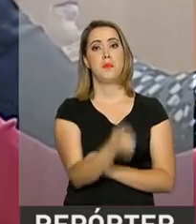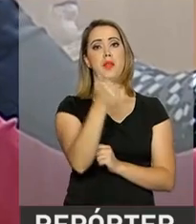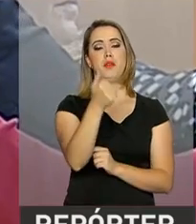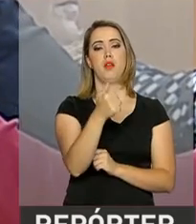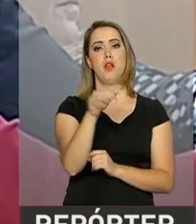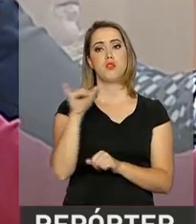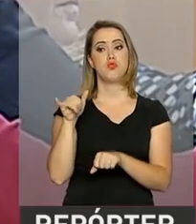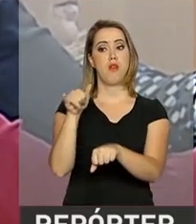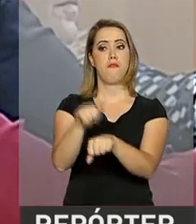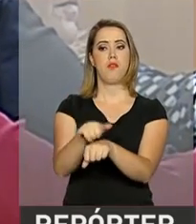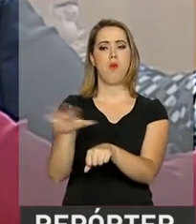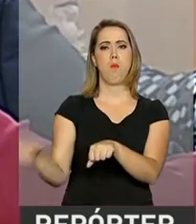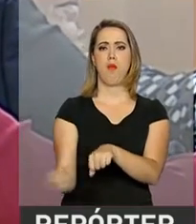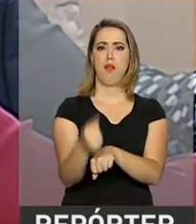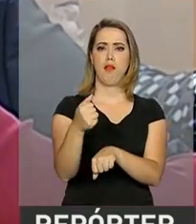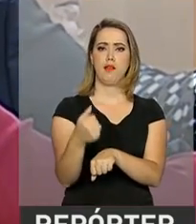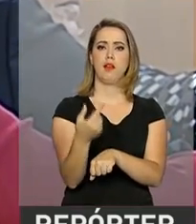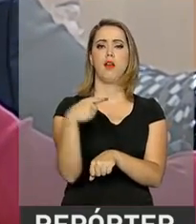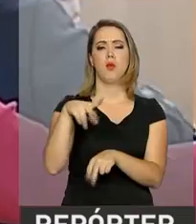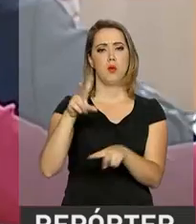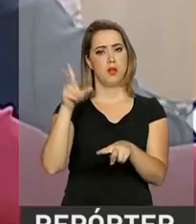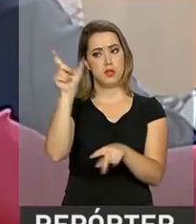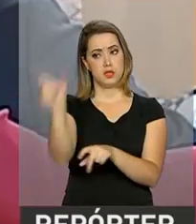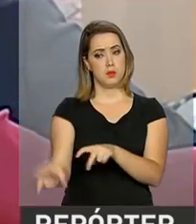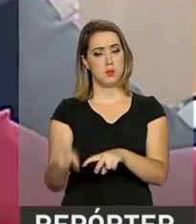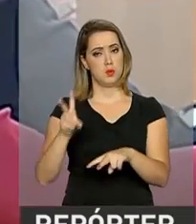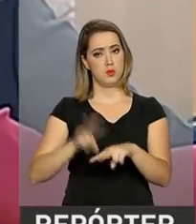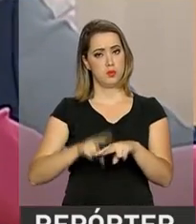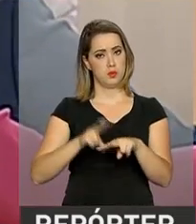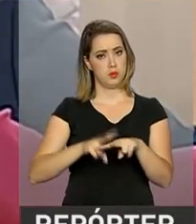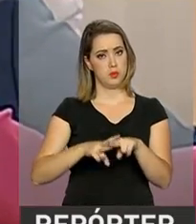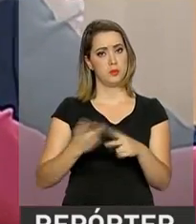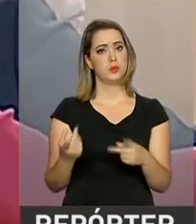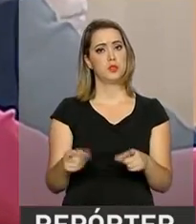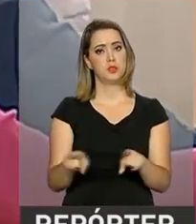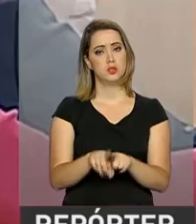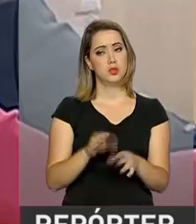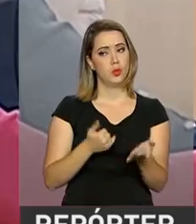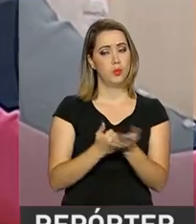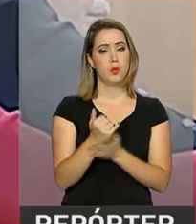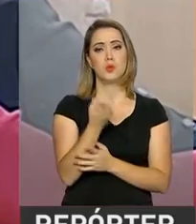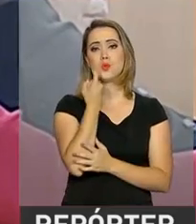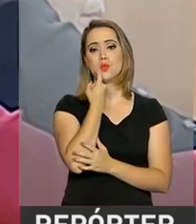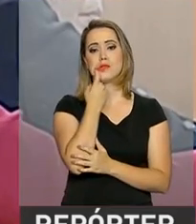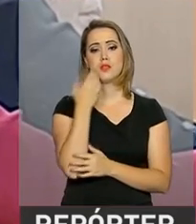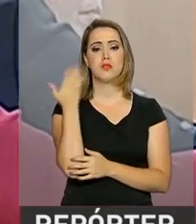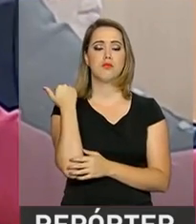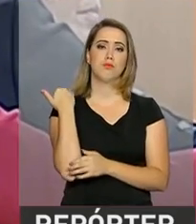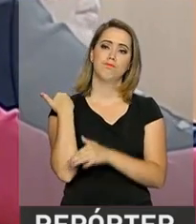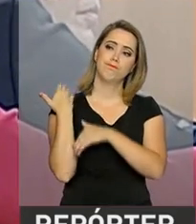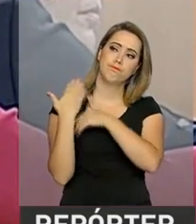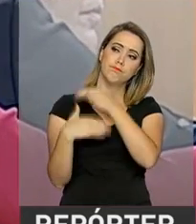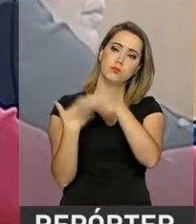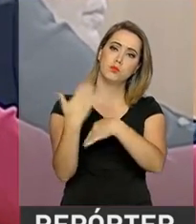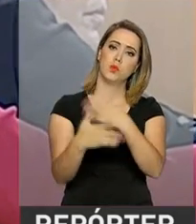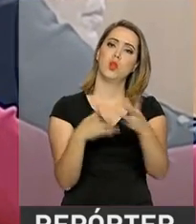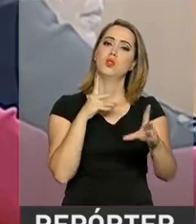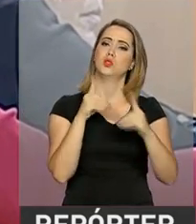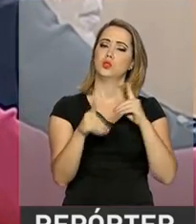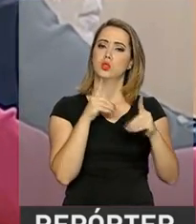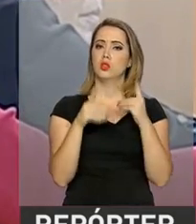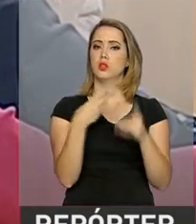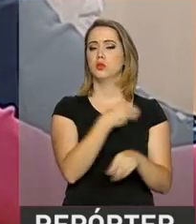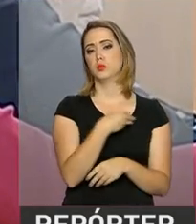presos e pedi uma colaboração técnica Desde sexta-feira quando começou essa rebelião que eu fiquei no diálogo permanente com o Ministro